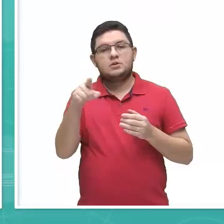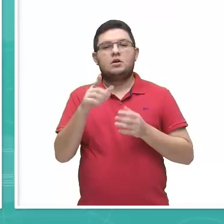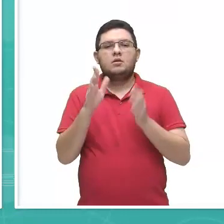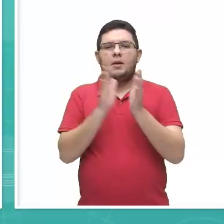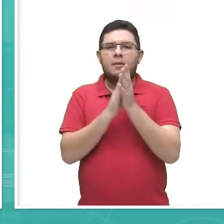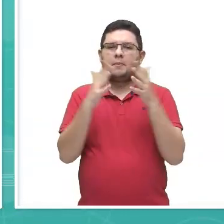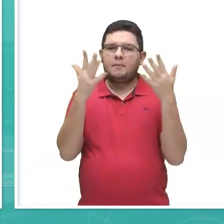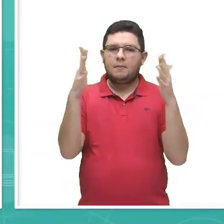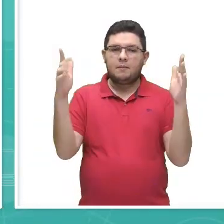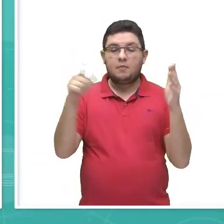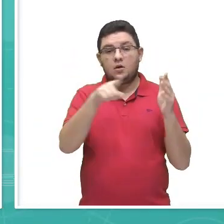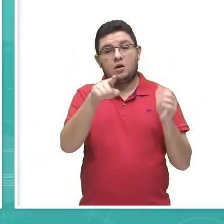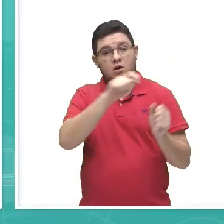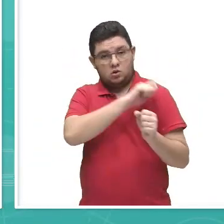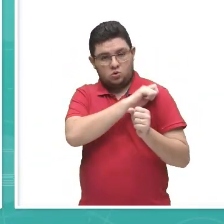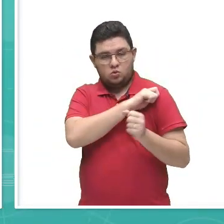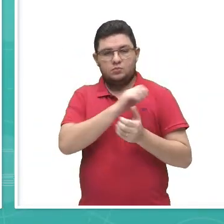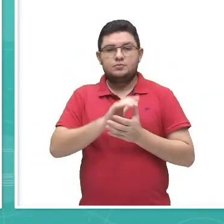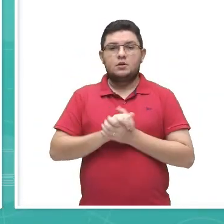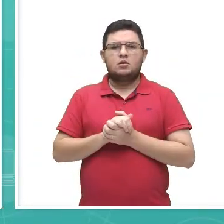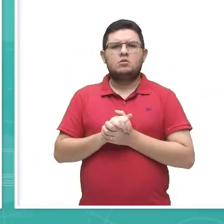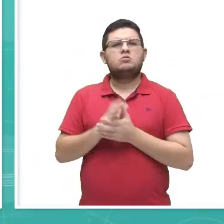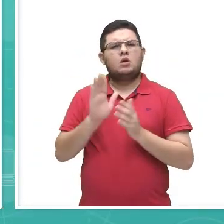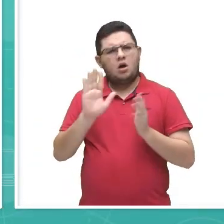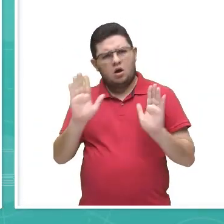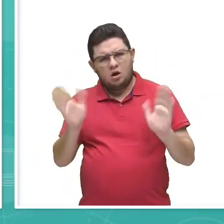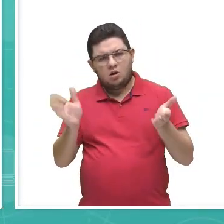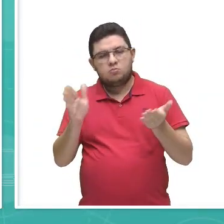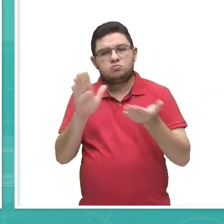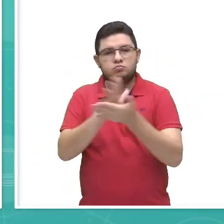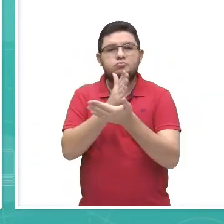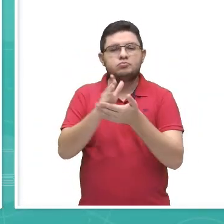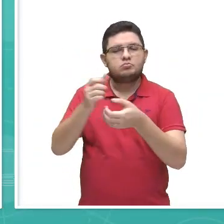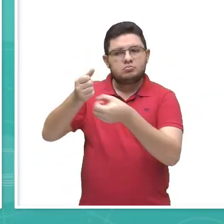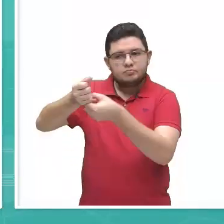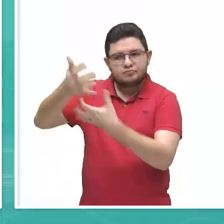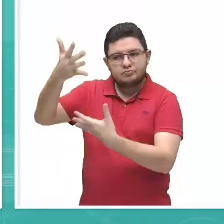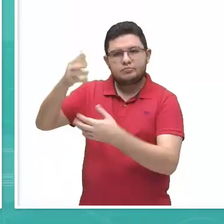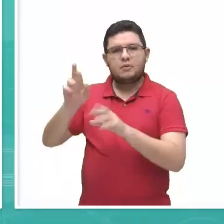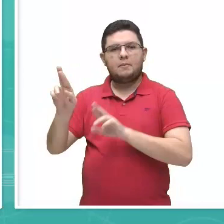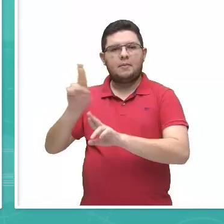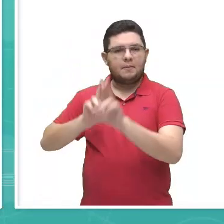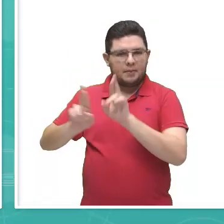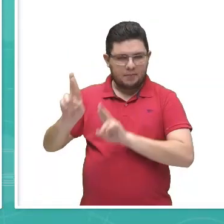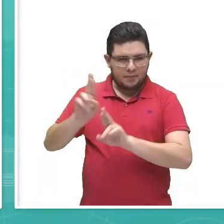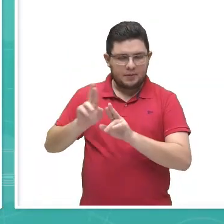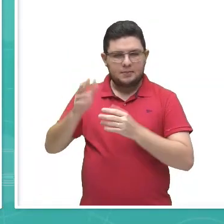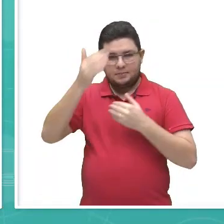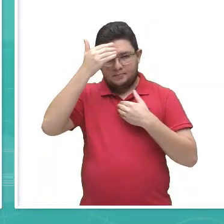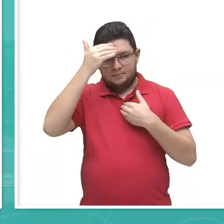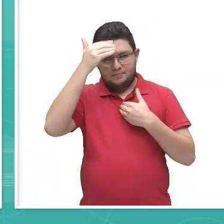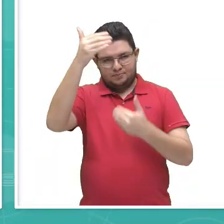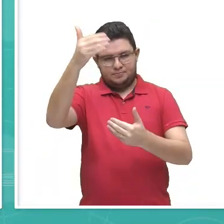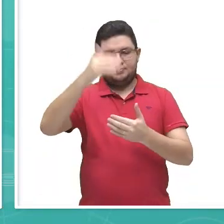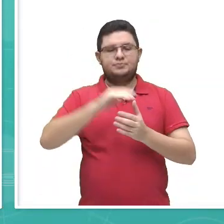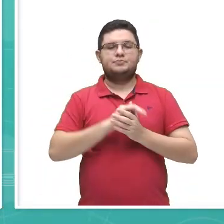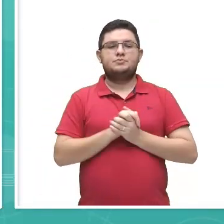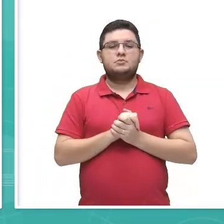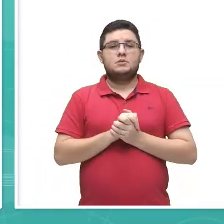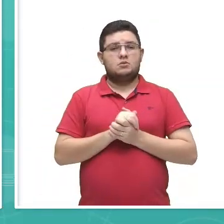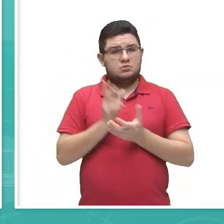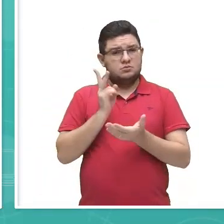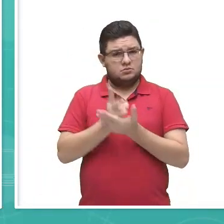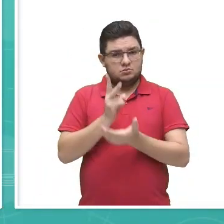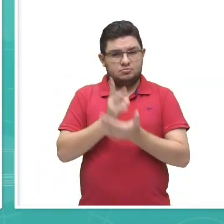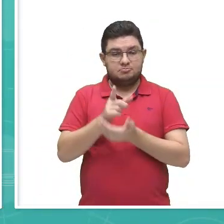Alcimara já está respondendo ali, o Érico já respondeu, o Raimundo, o Eudes, Yasmin. Thank you so much. Muito bem, gente, vão respondendo.